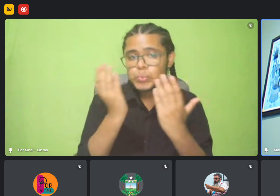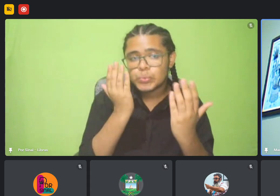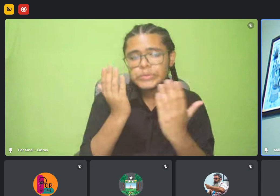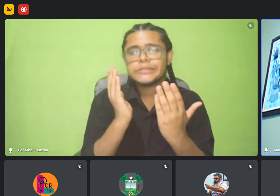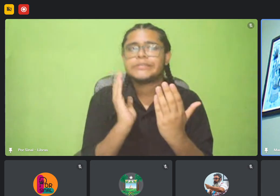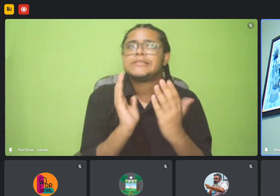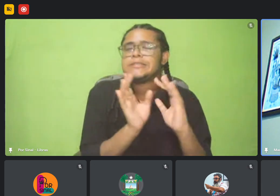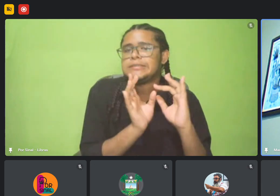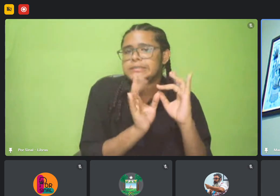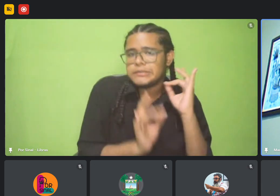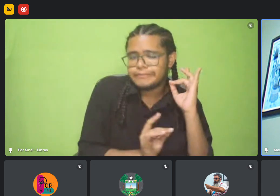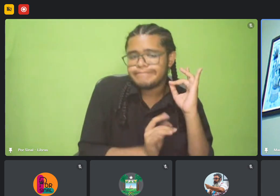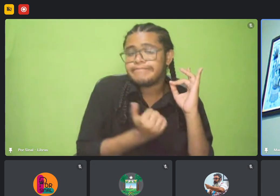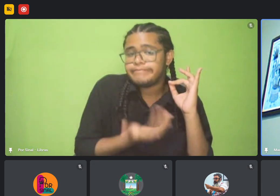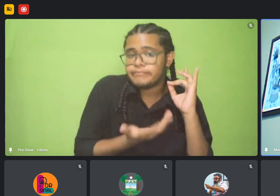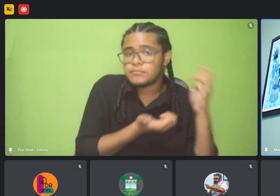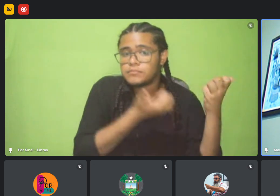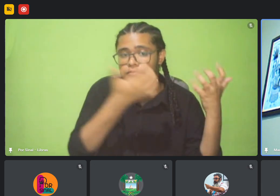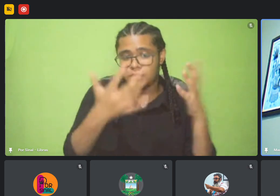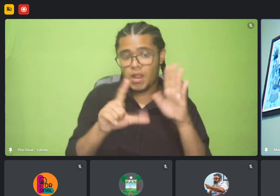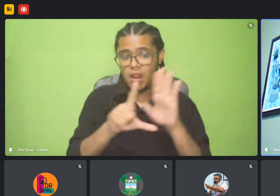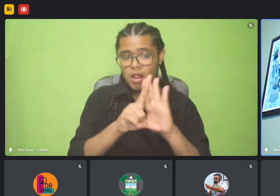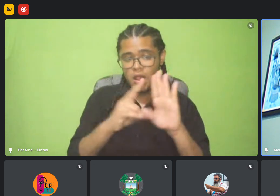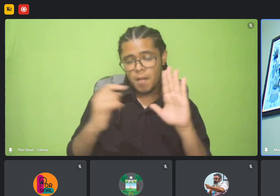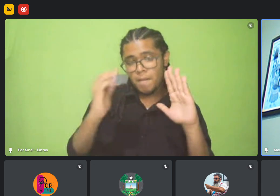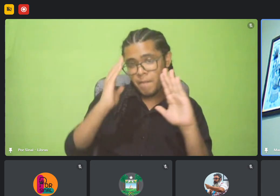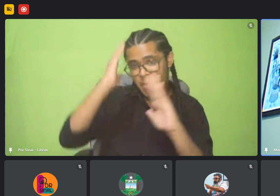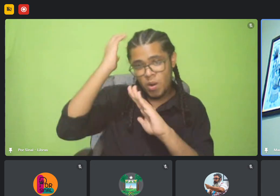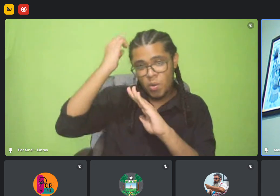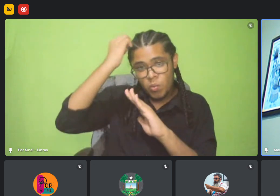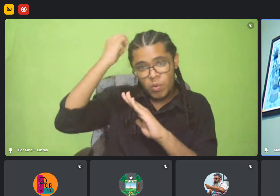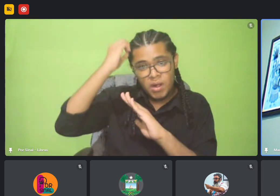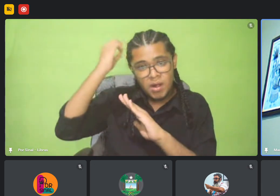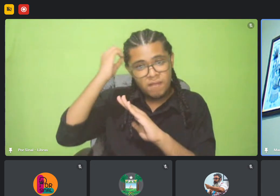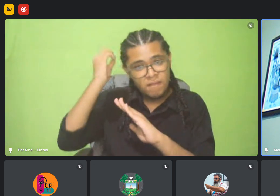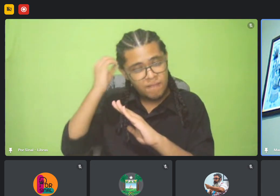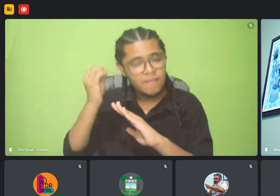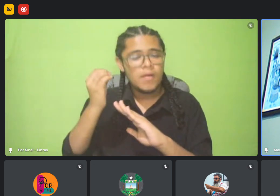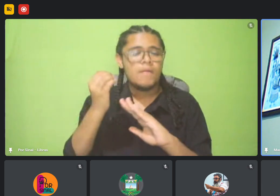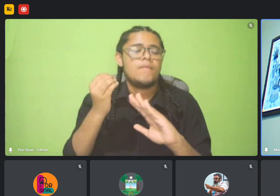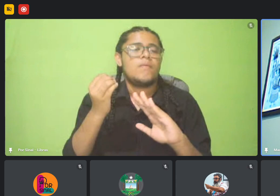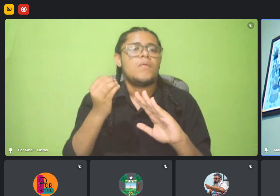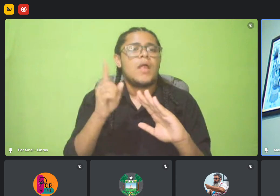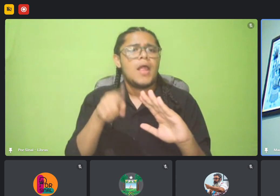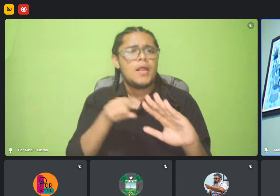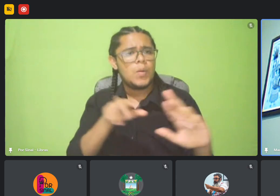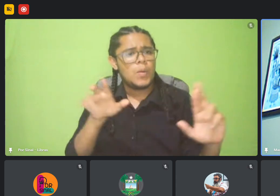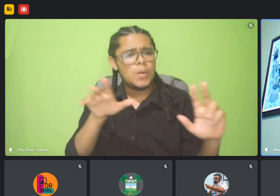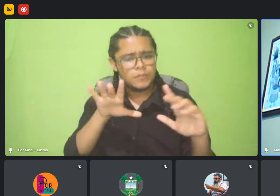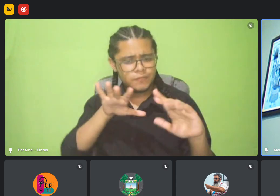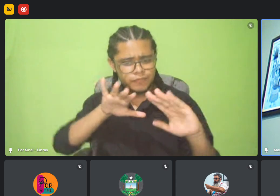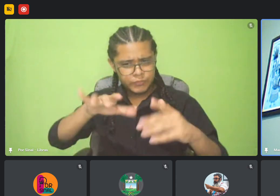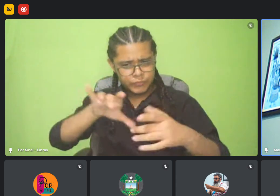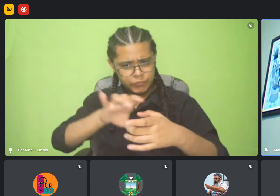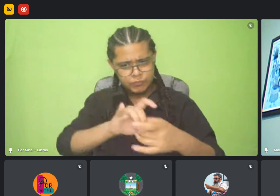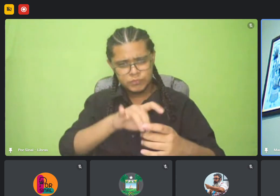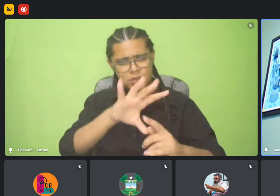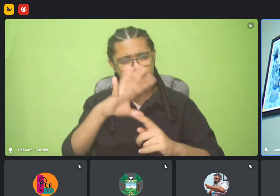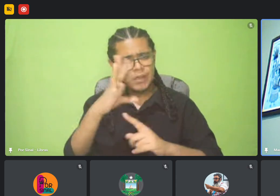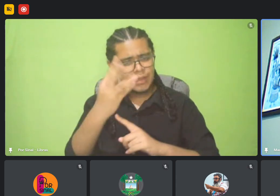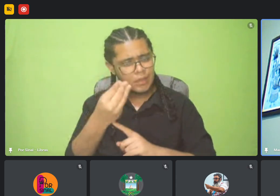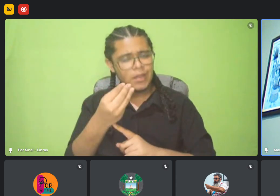ponto de vista artístico, a gente pede também para vocês olharem as lives e, de acordo com o segmento, música,